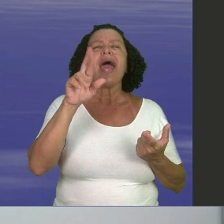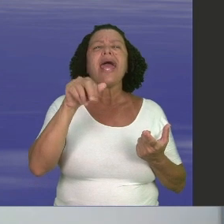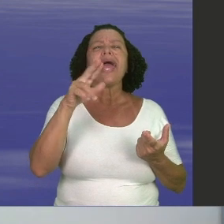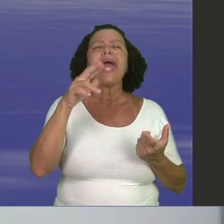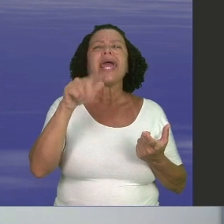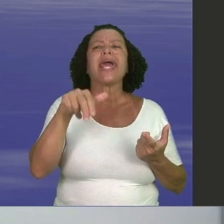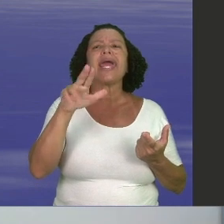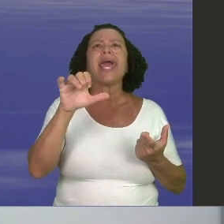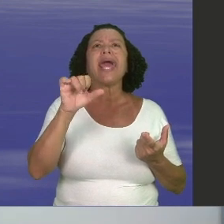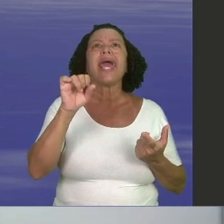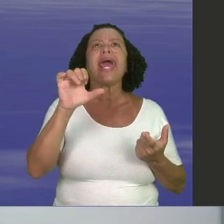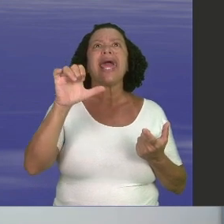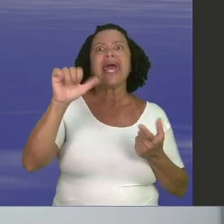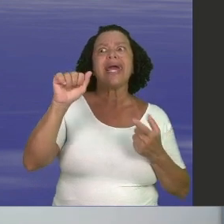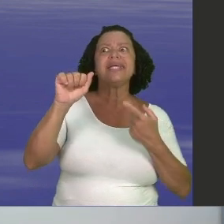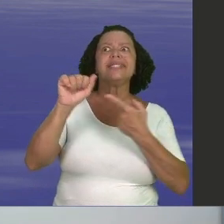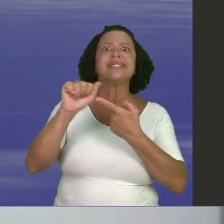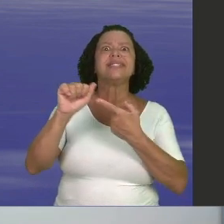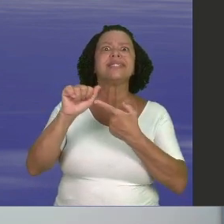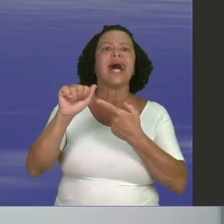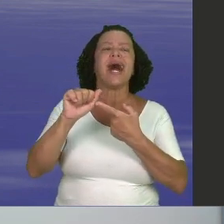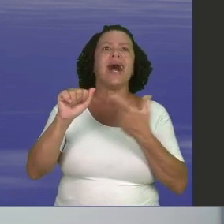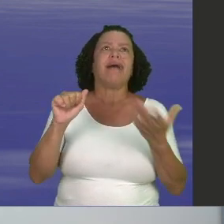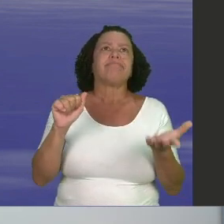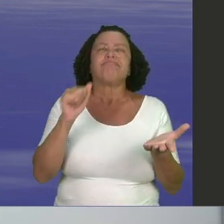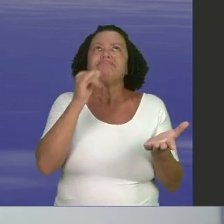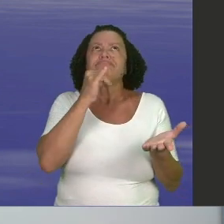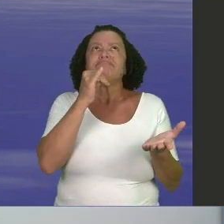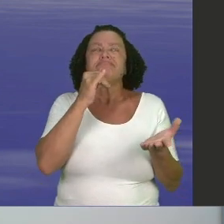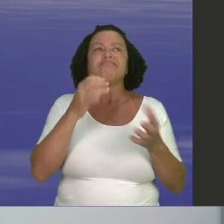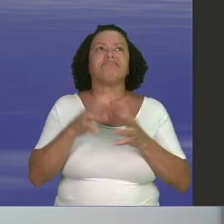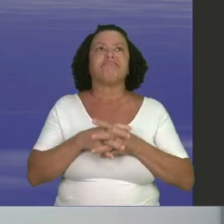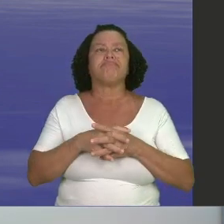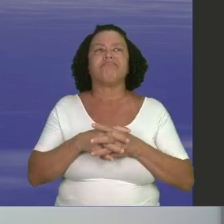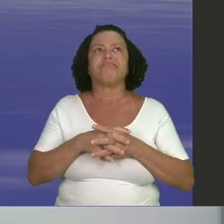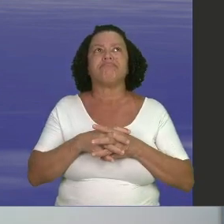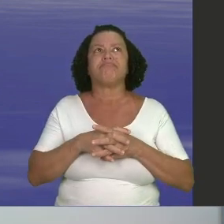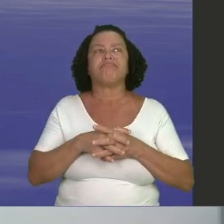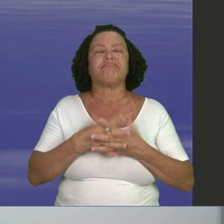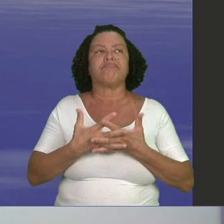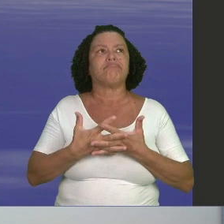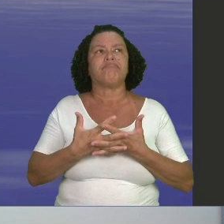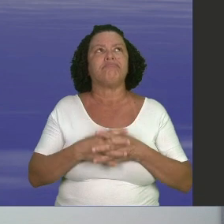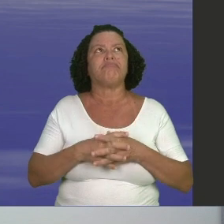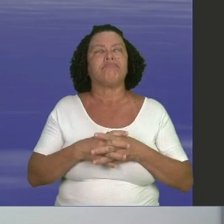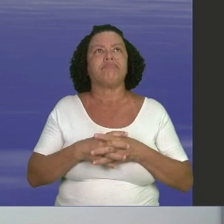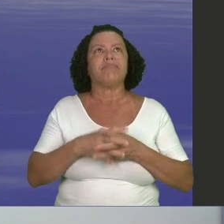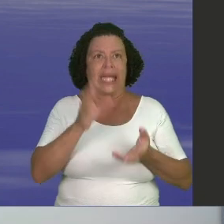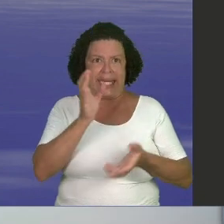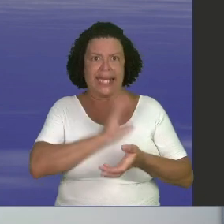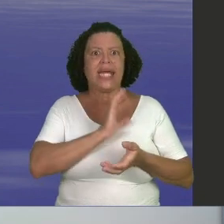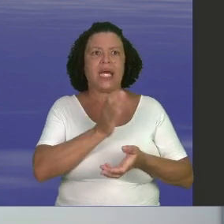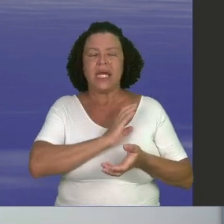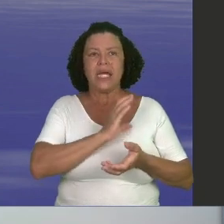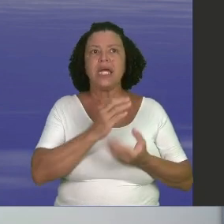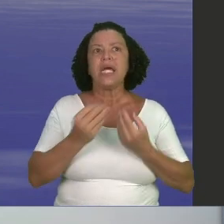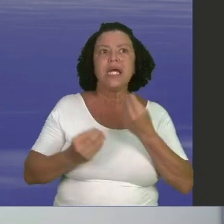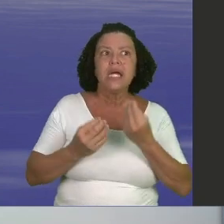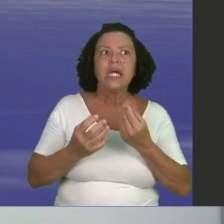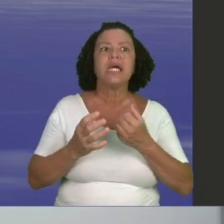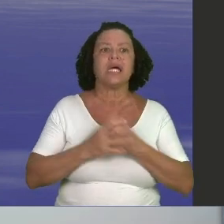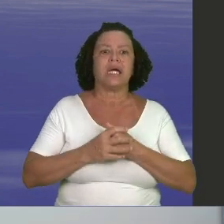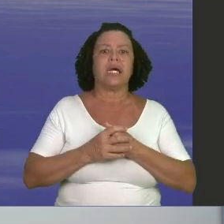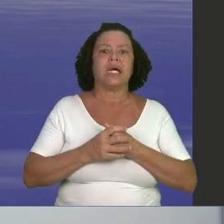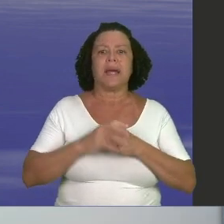naquele sentido nobre que deveria ser, que é de é, ser rico em, em